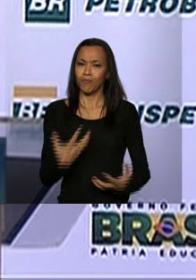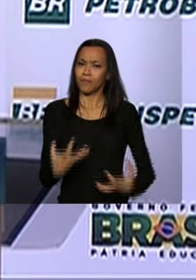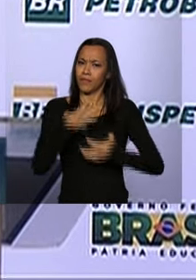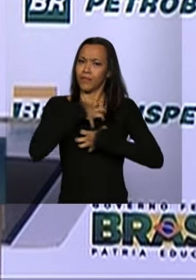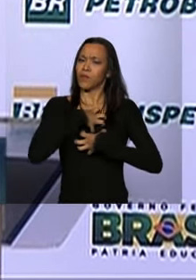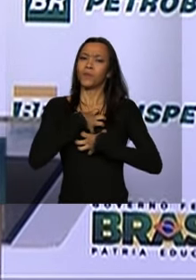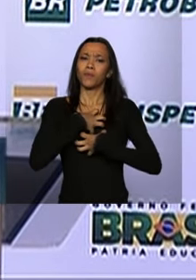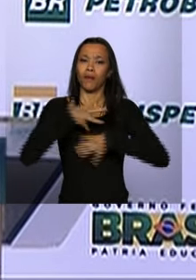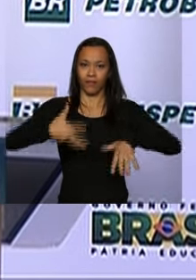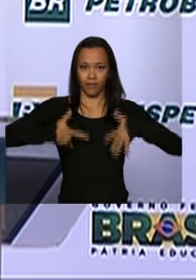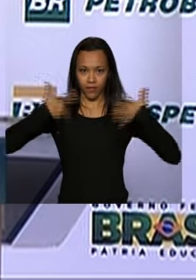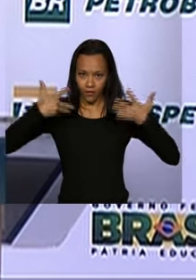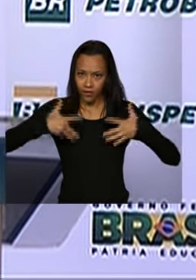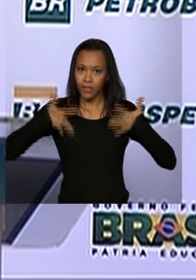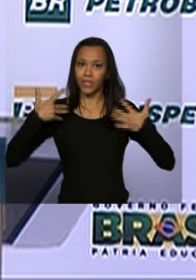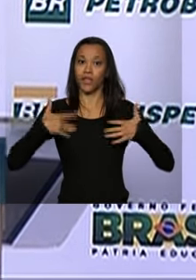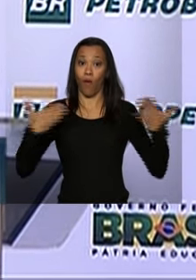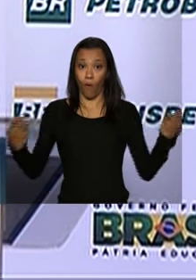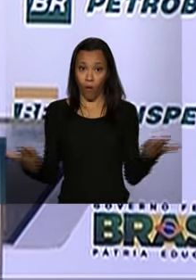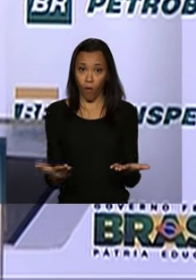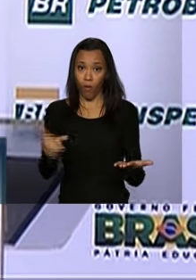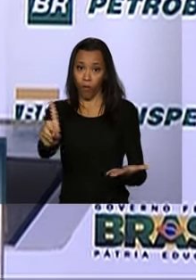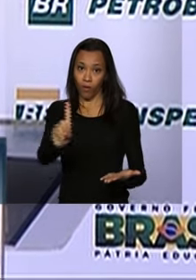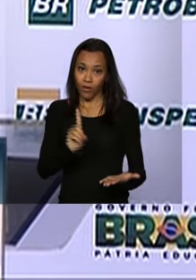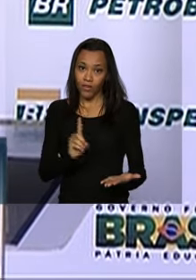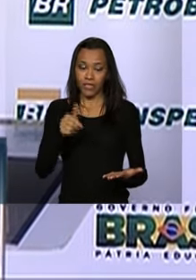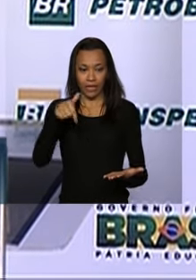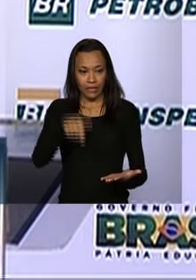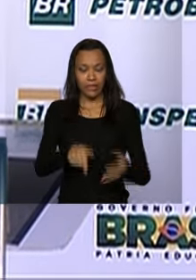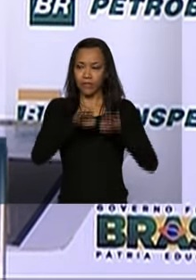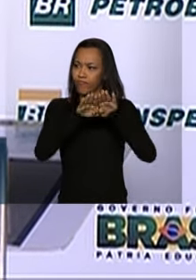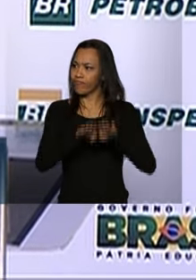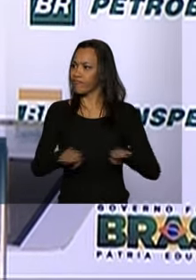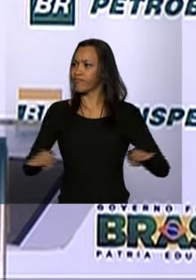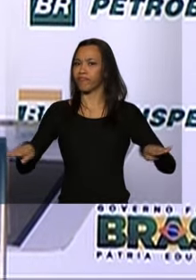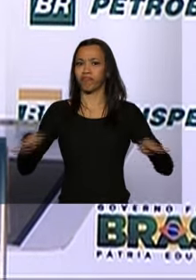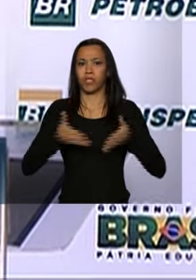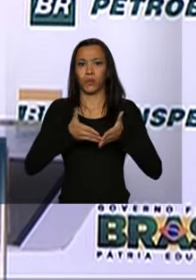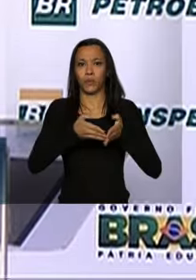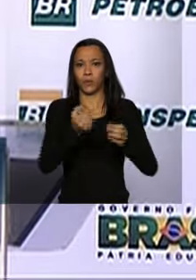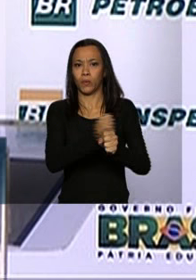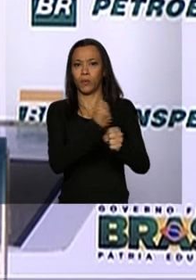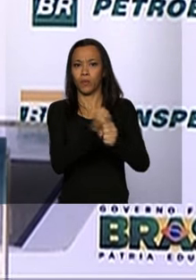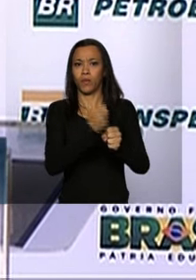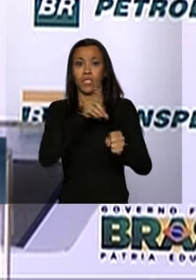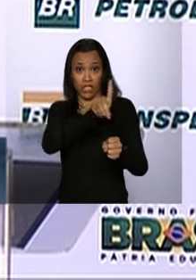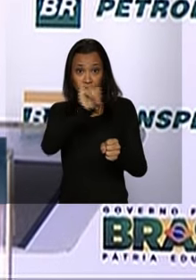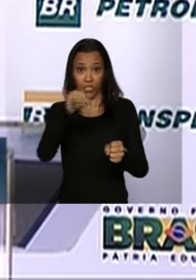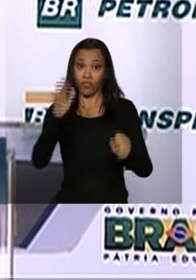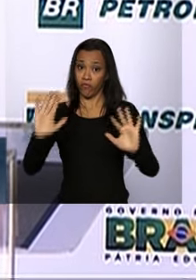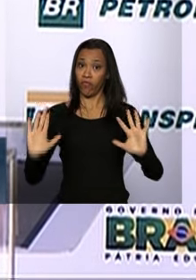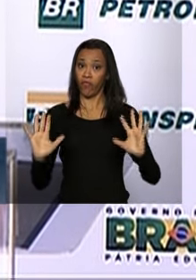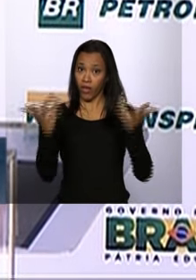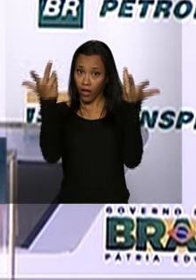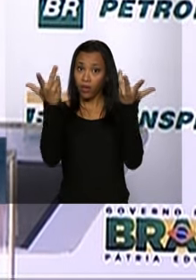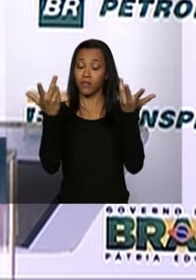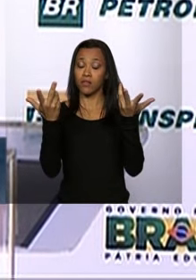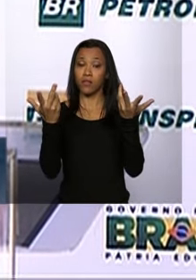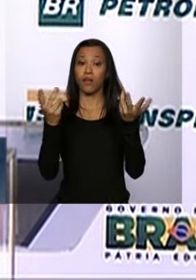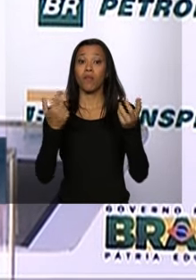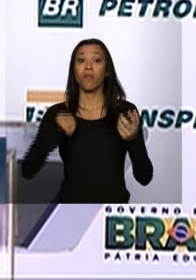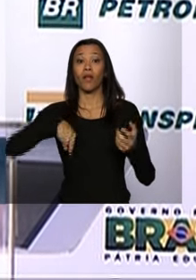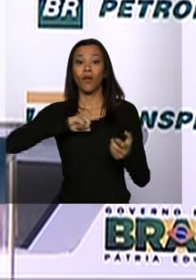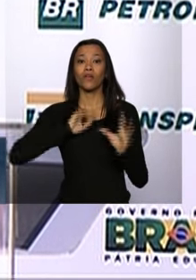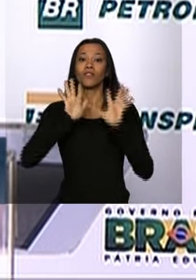É uma enorme alegria poder estar aqui neste estaleiro, neste dia, neste momento de festa, para